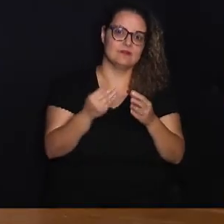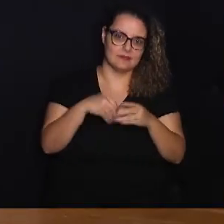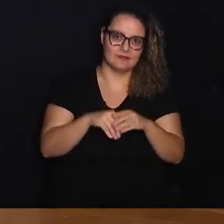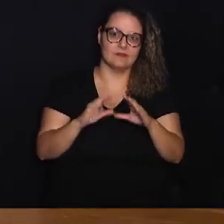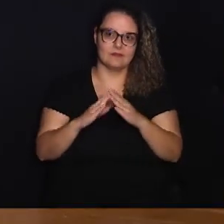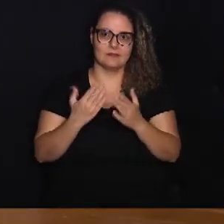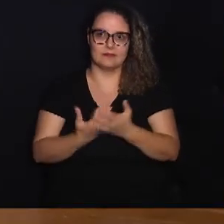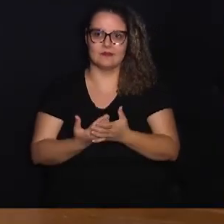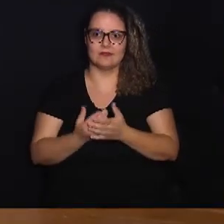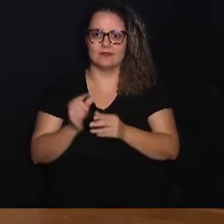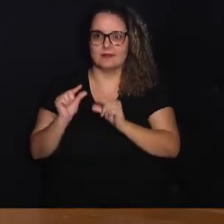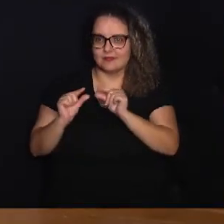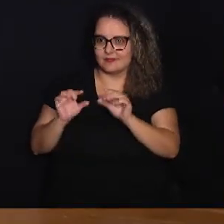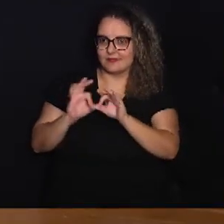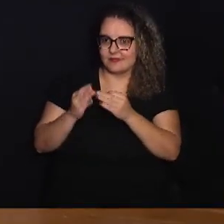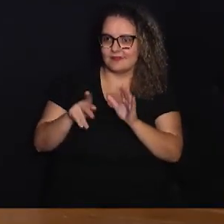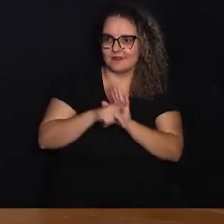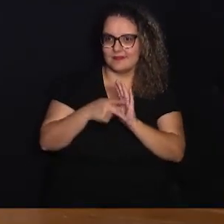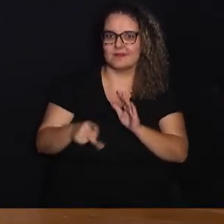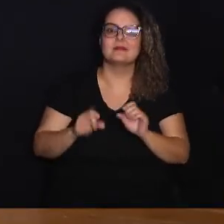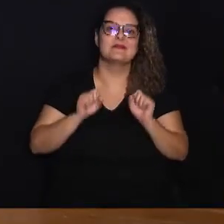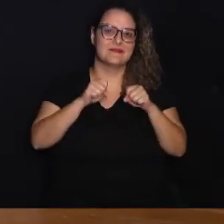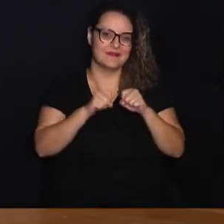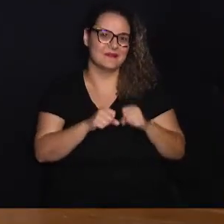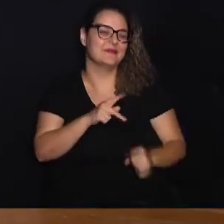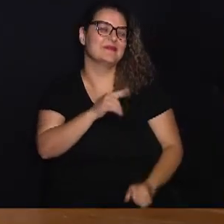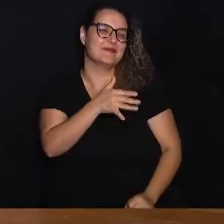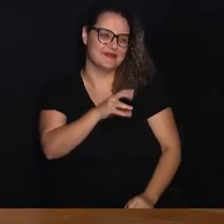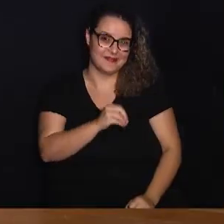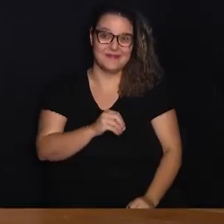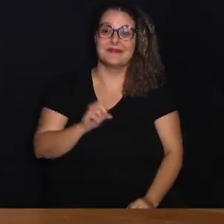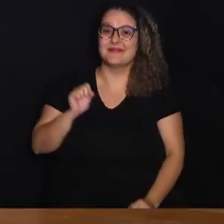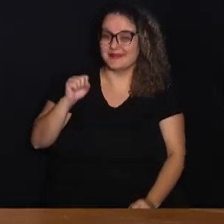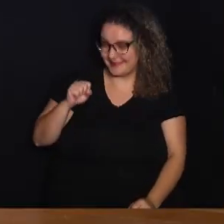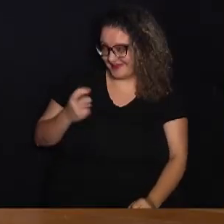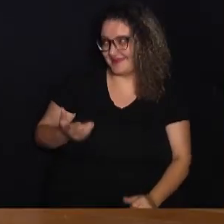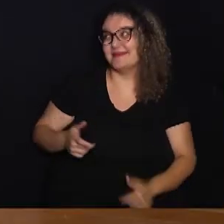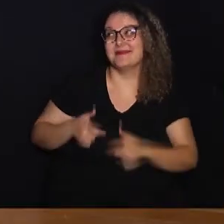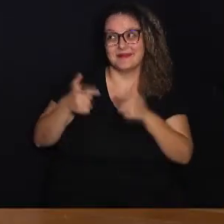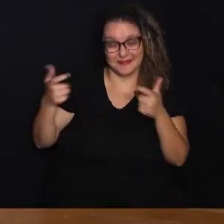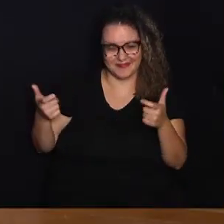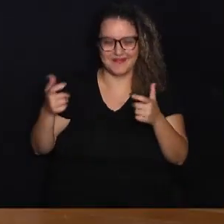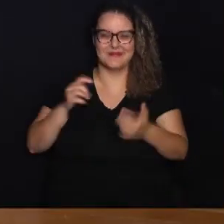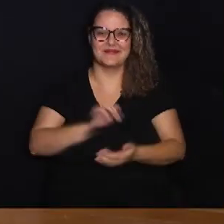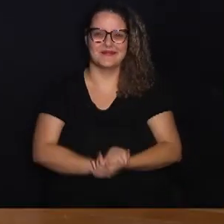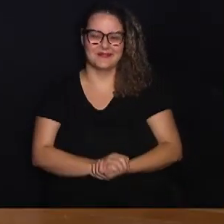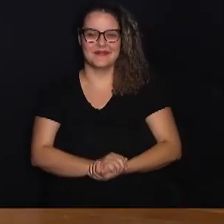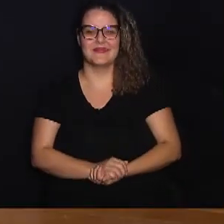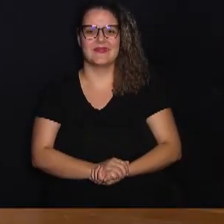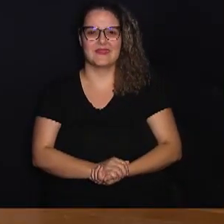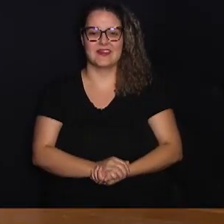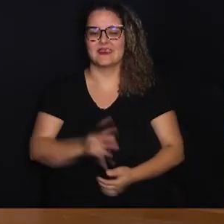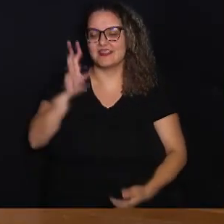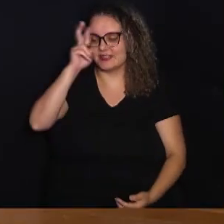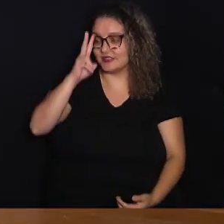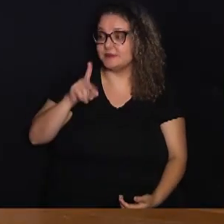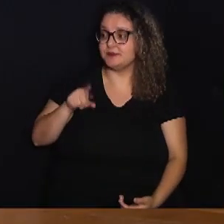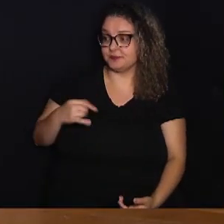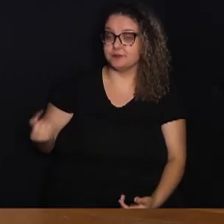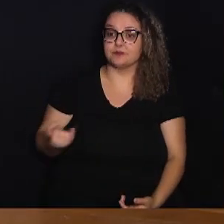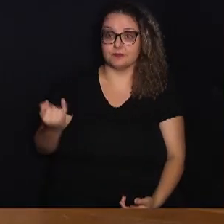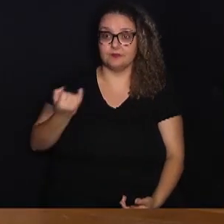Tem um pedacinho da família dela aqui. Tem um pedação, né? Da família dela, um pedação. E a história também é muito importante,